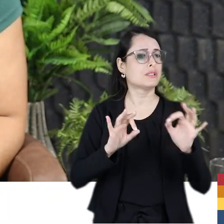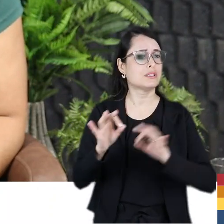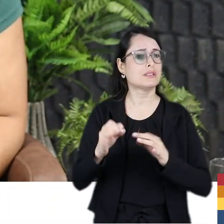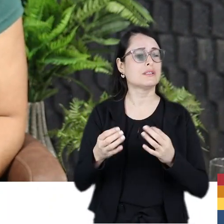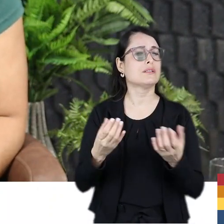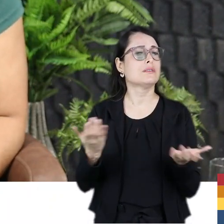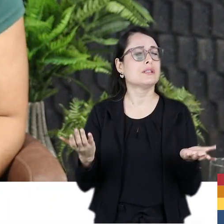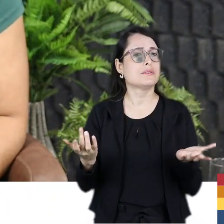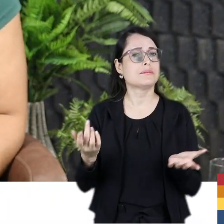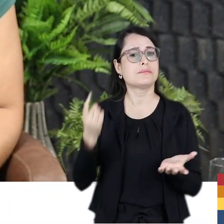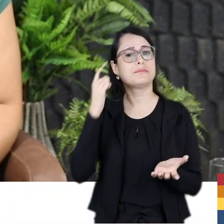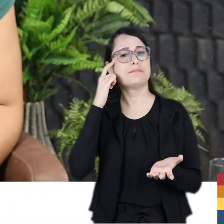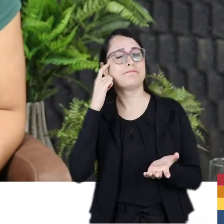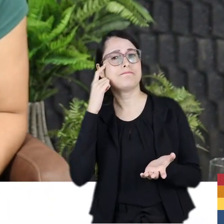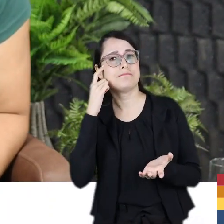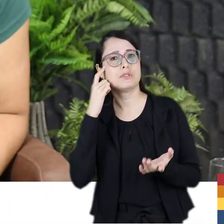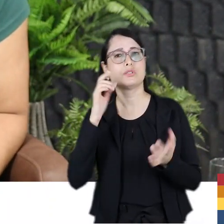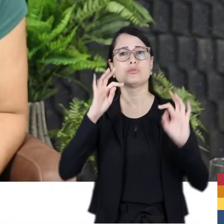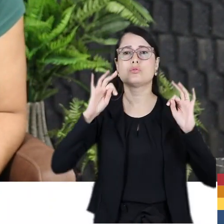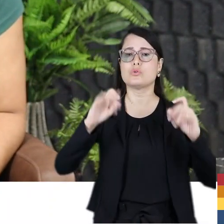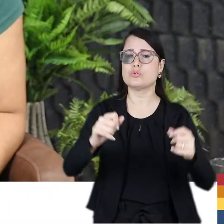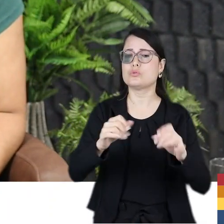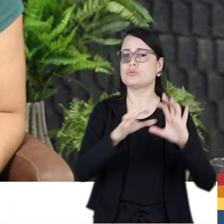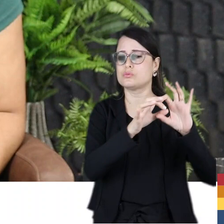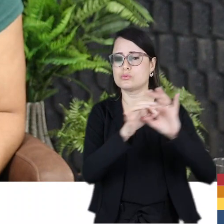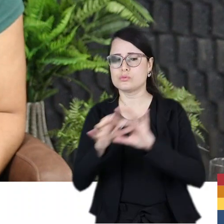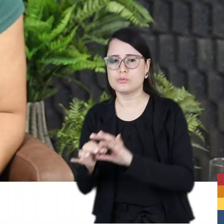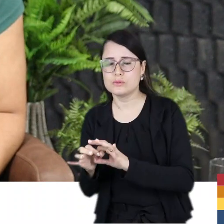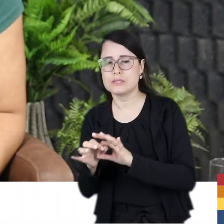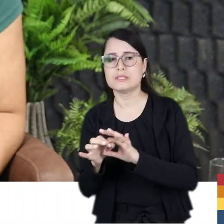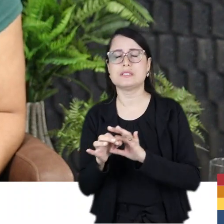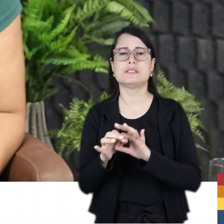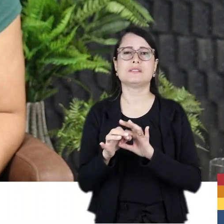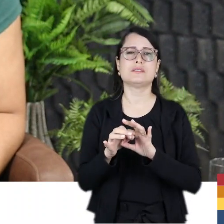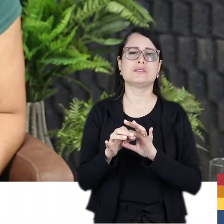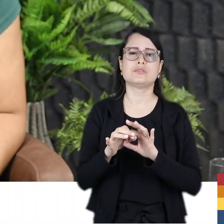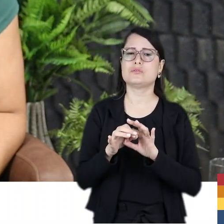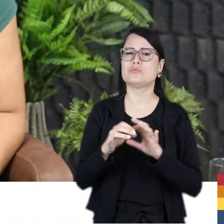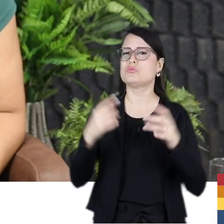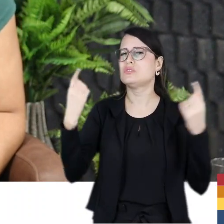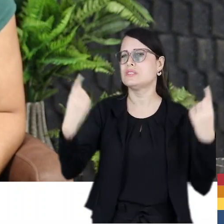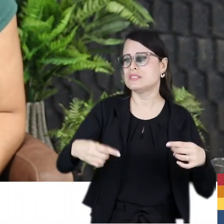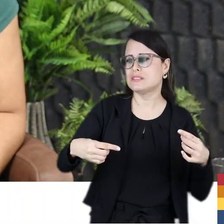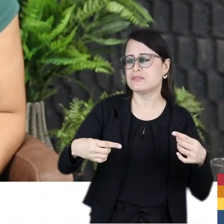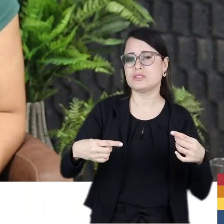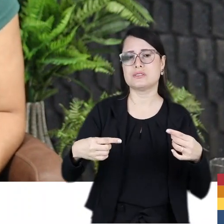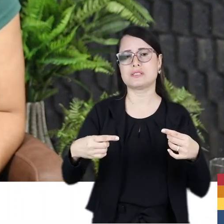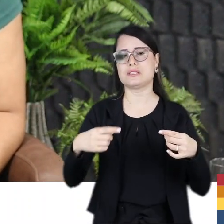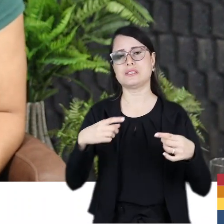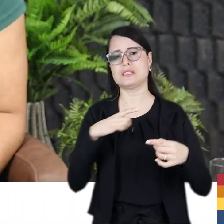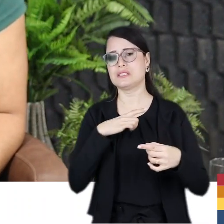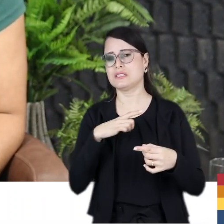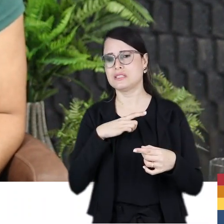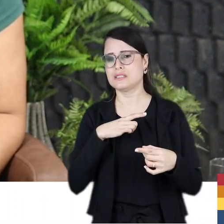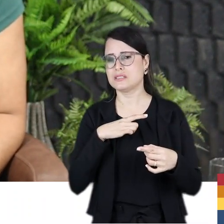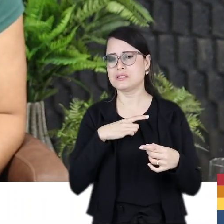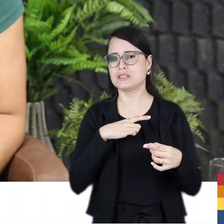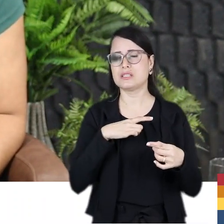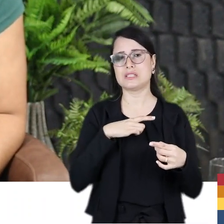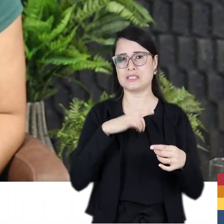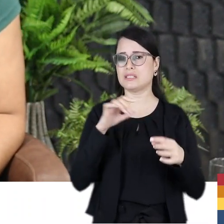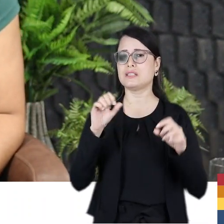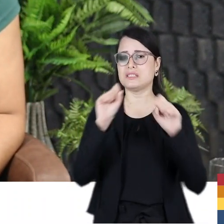todos os desafios, inclusive, sistemáticos de toda e qualquer rede estadual, obviamente.